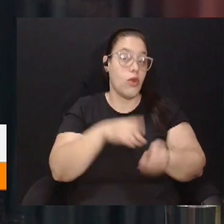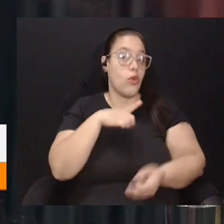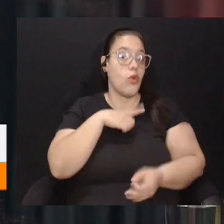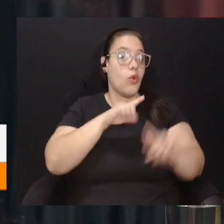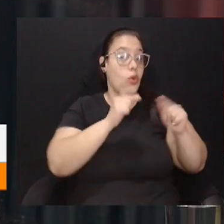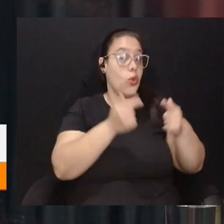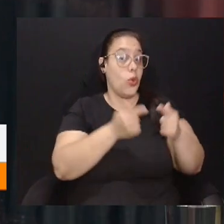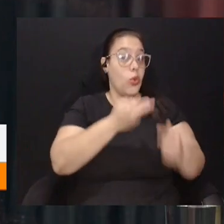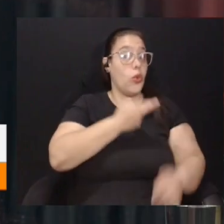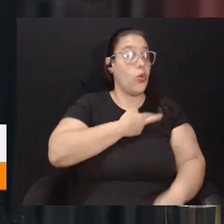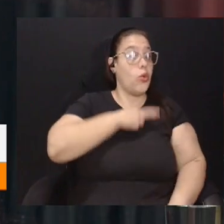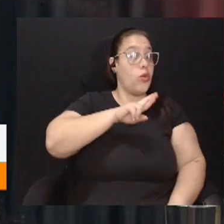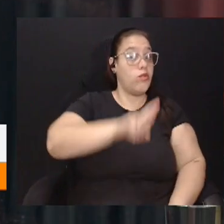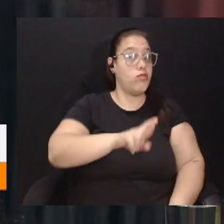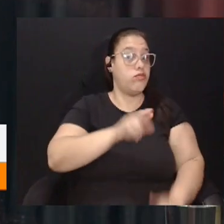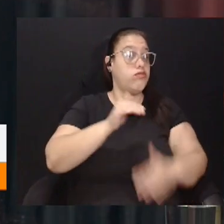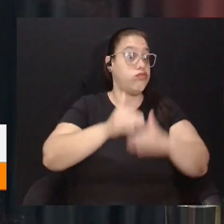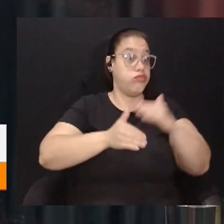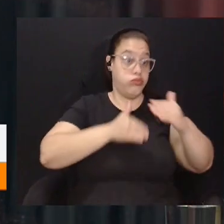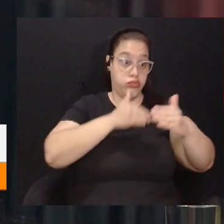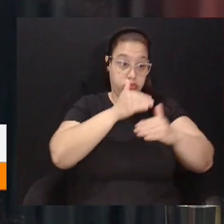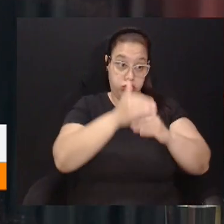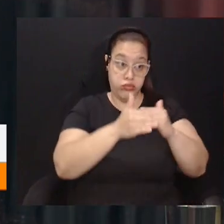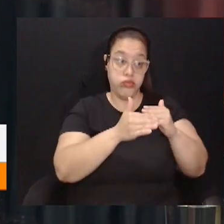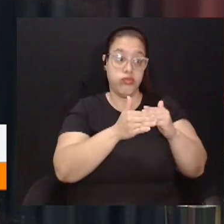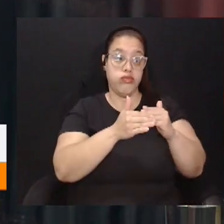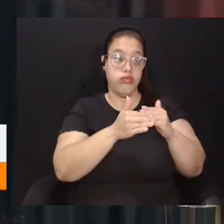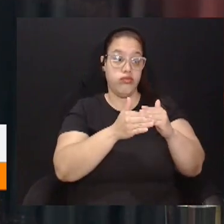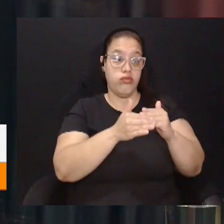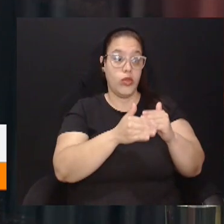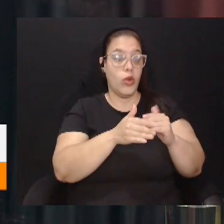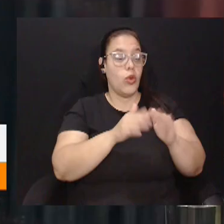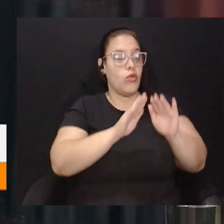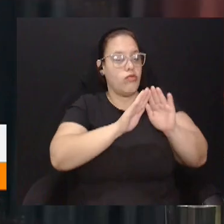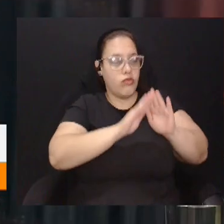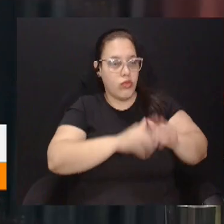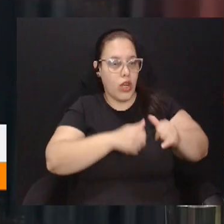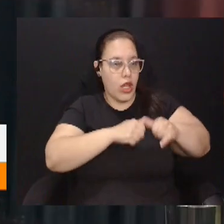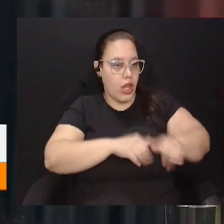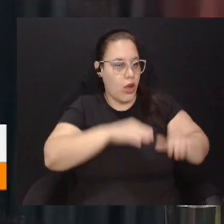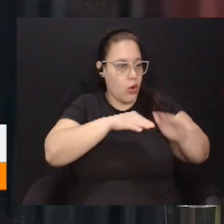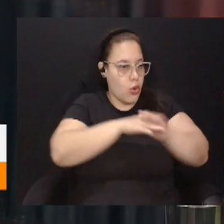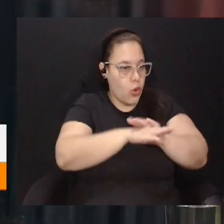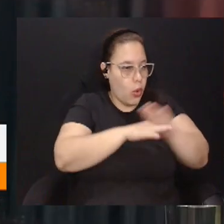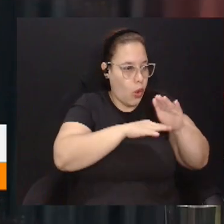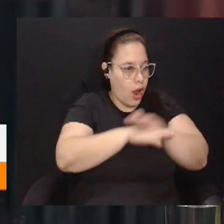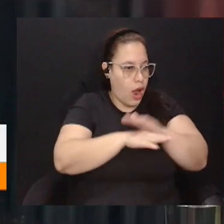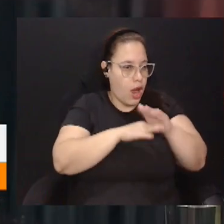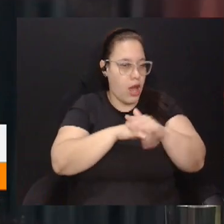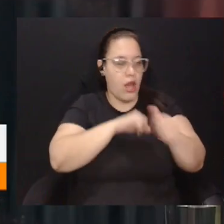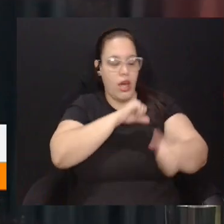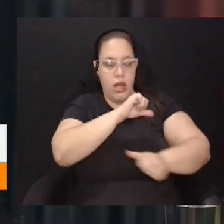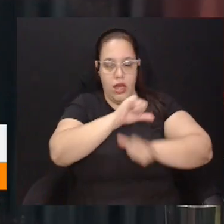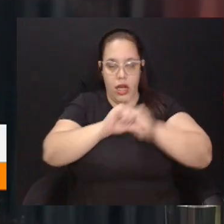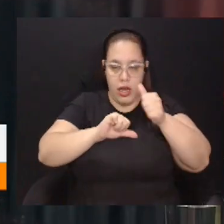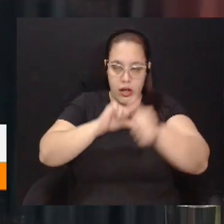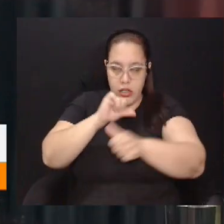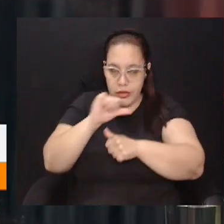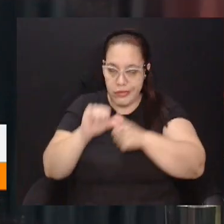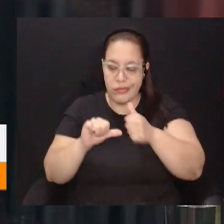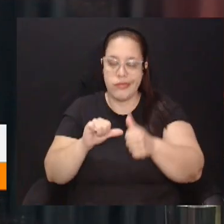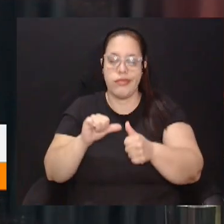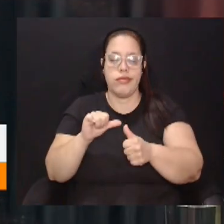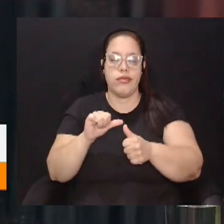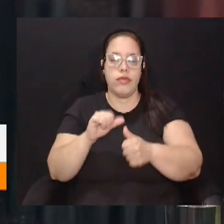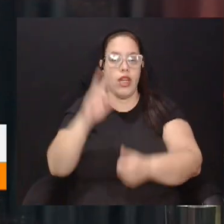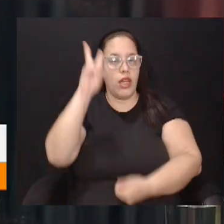religioso que se perpetua no tempo, porque conserva coisas, e as renovações em relação a essas